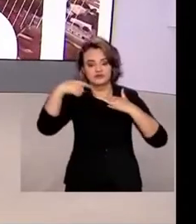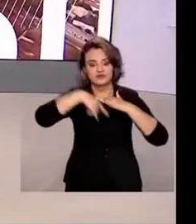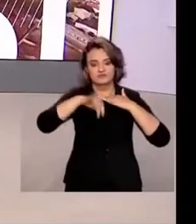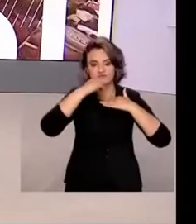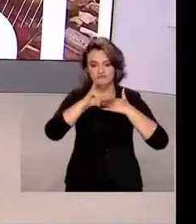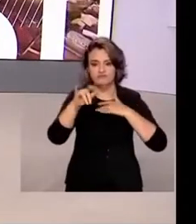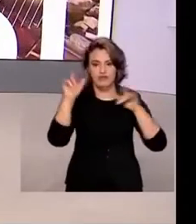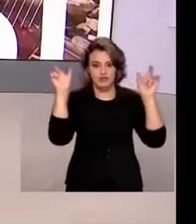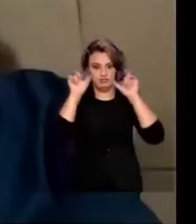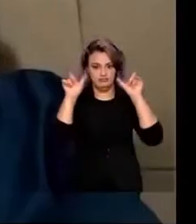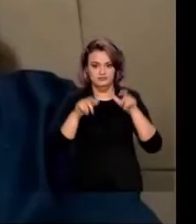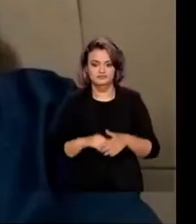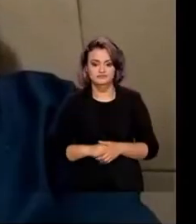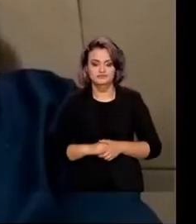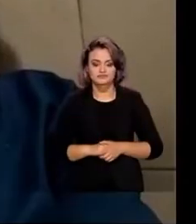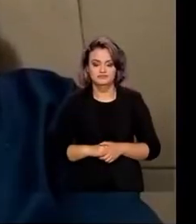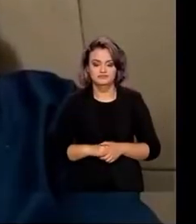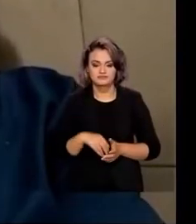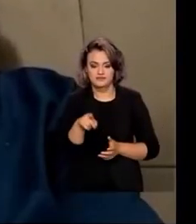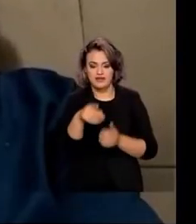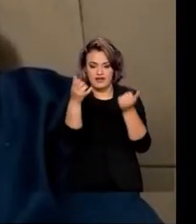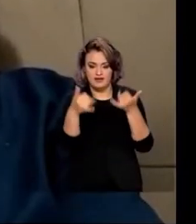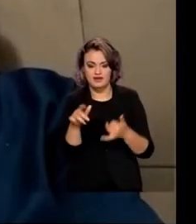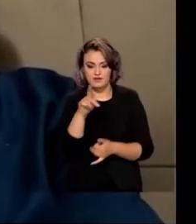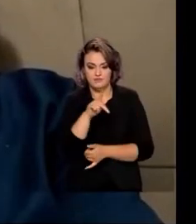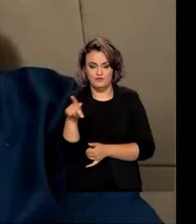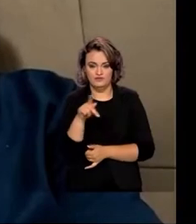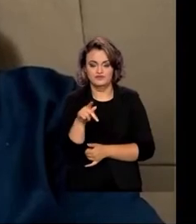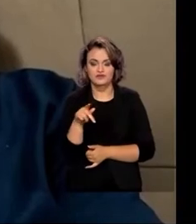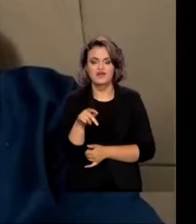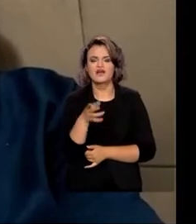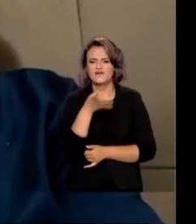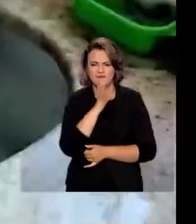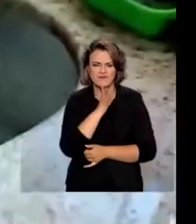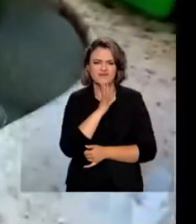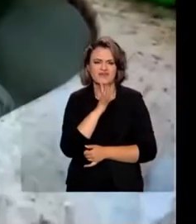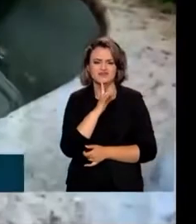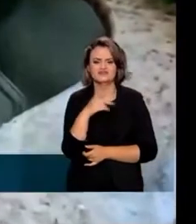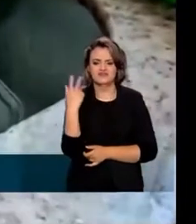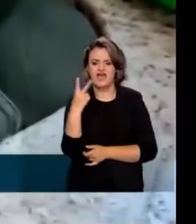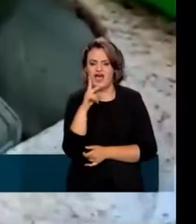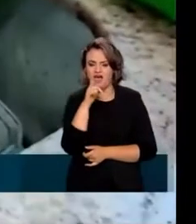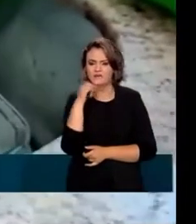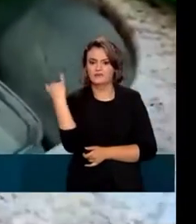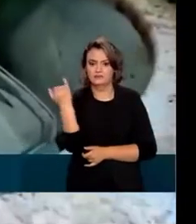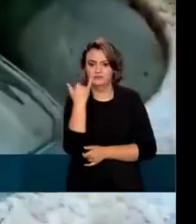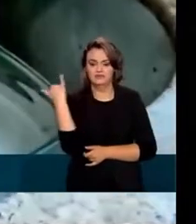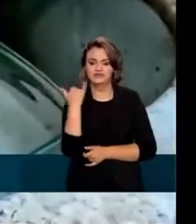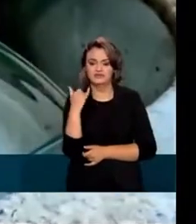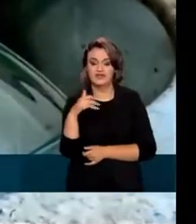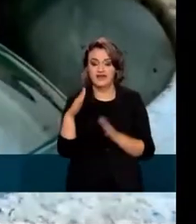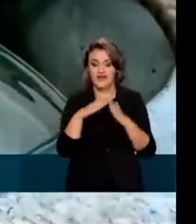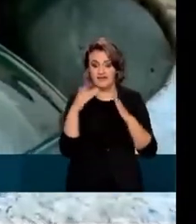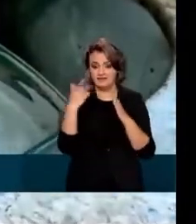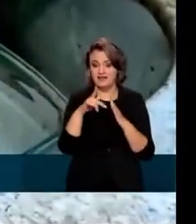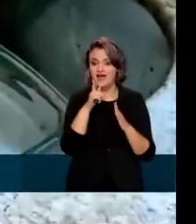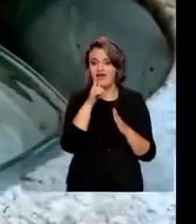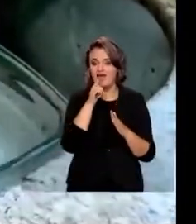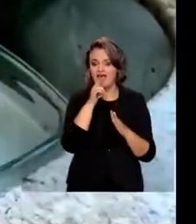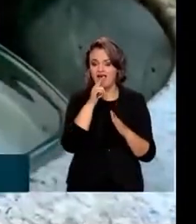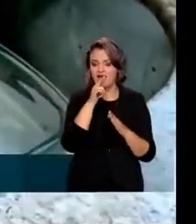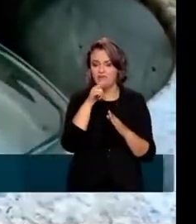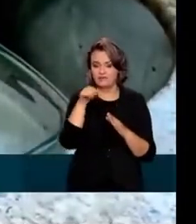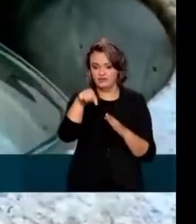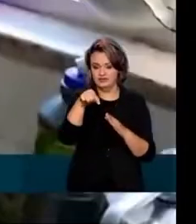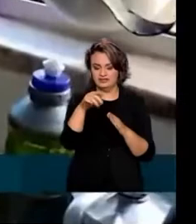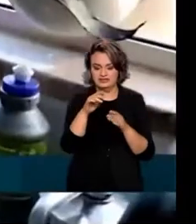Energia faz o alerta. A professora Marcilene conhece bem o valor da água. Na casa dela, a água que já